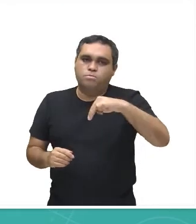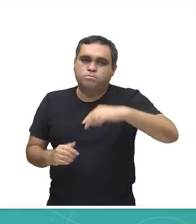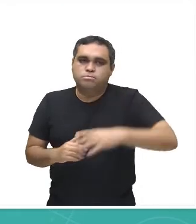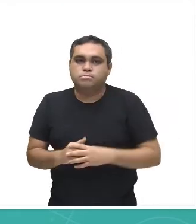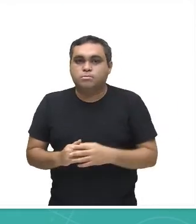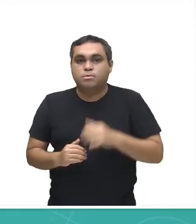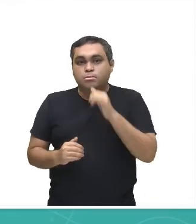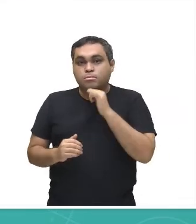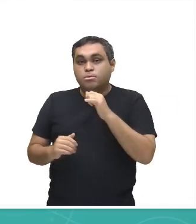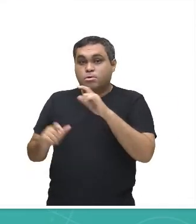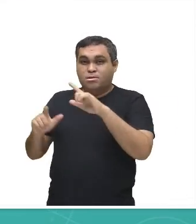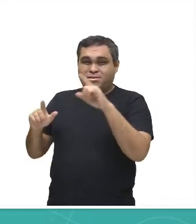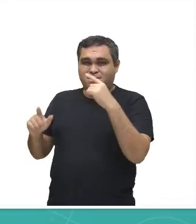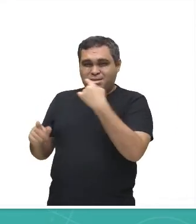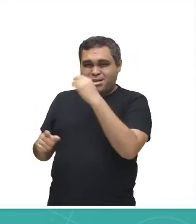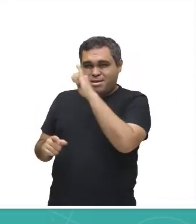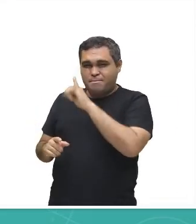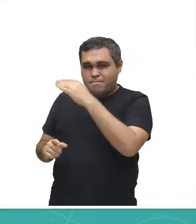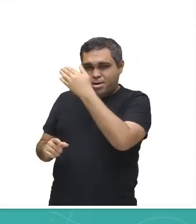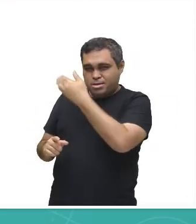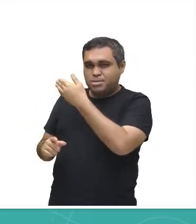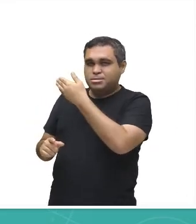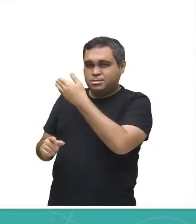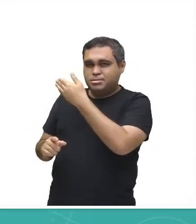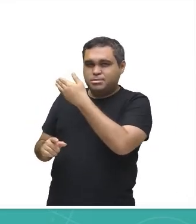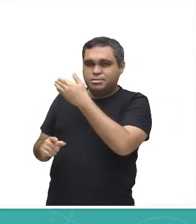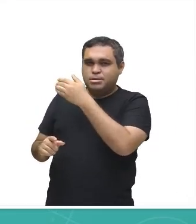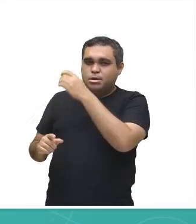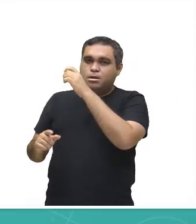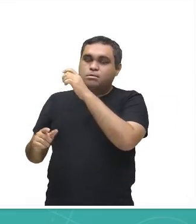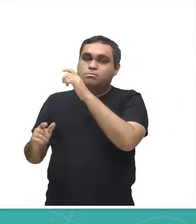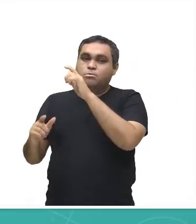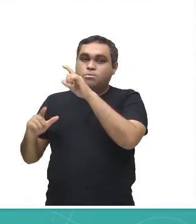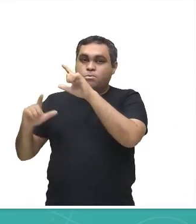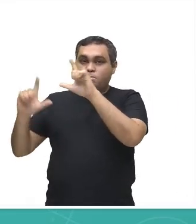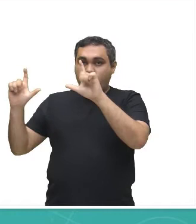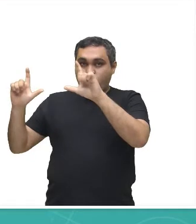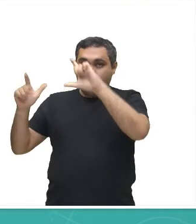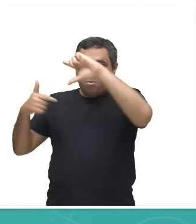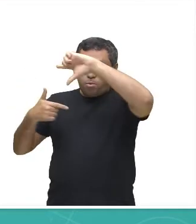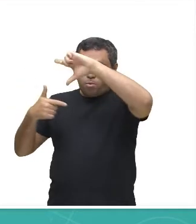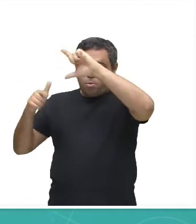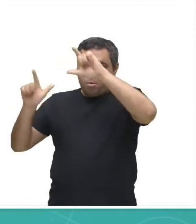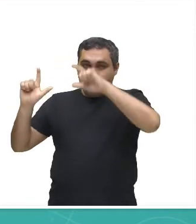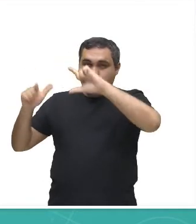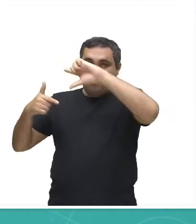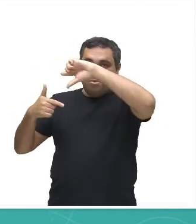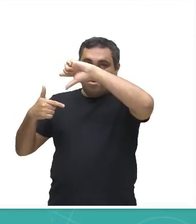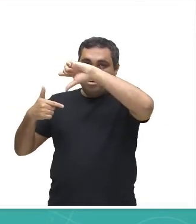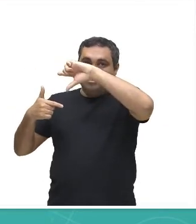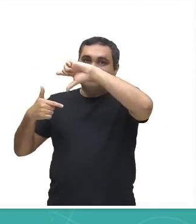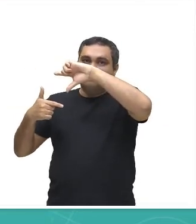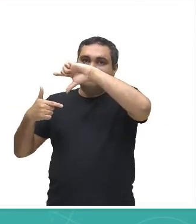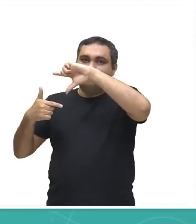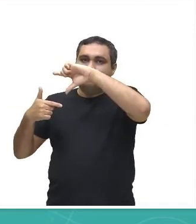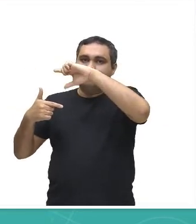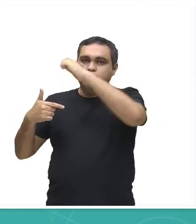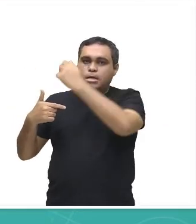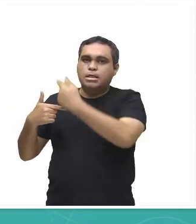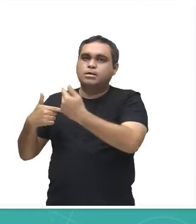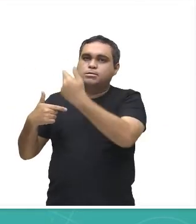ver o quadro, ó, aqui uma superfície plana. Então, o quadro está na parede.